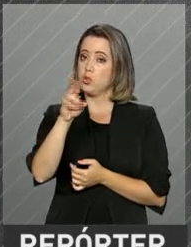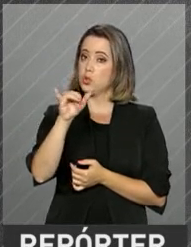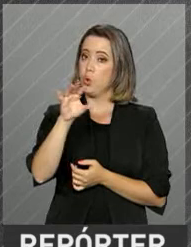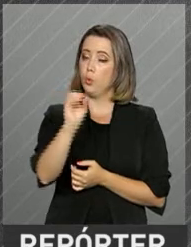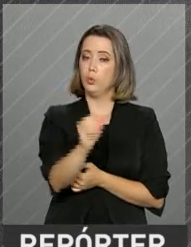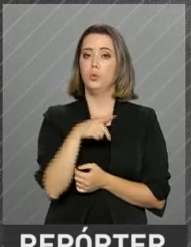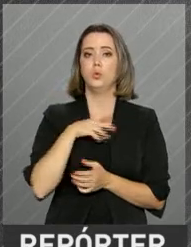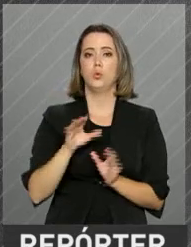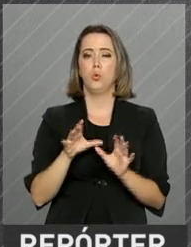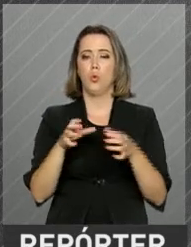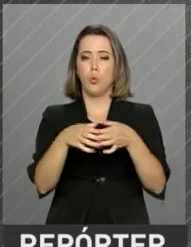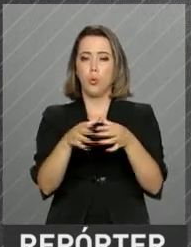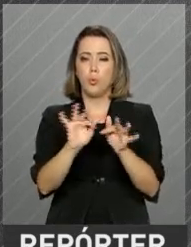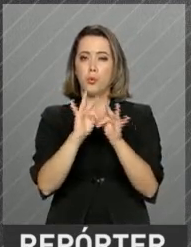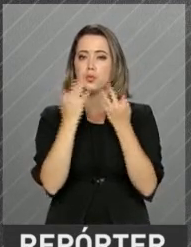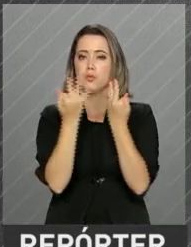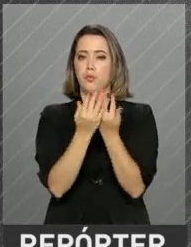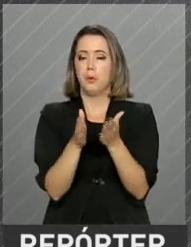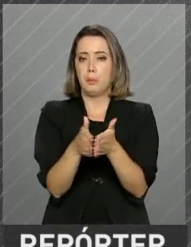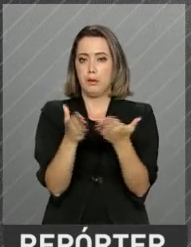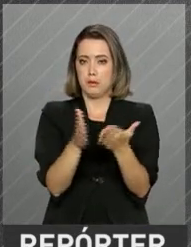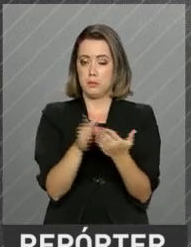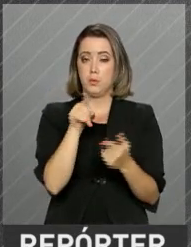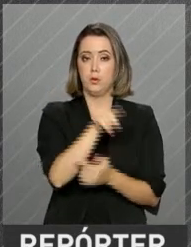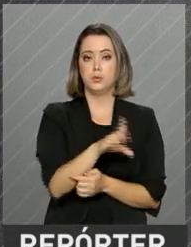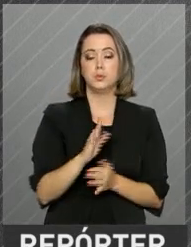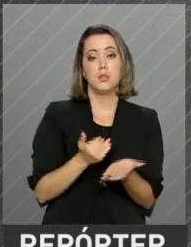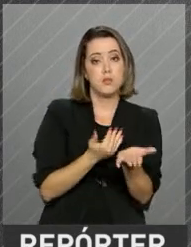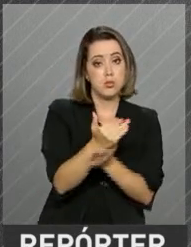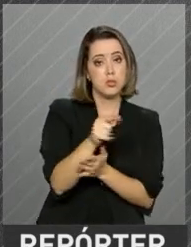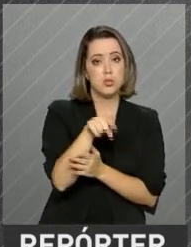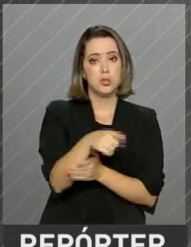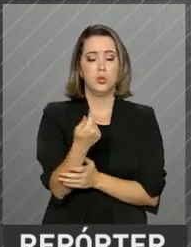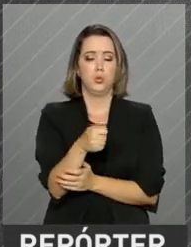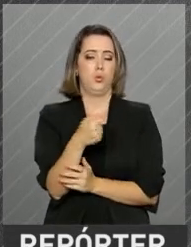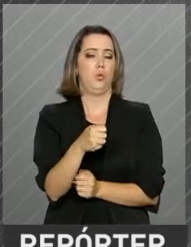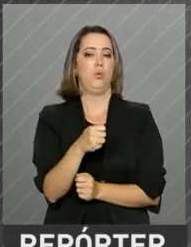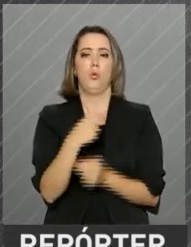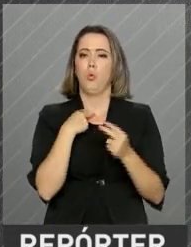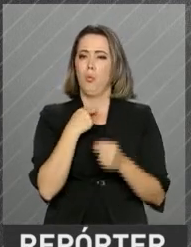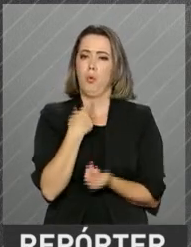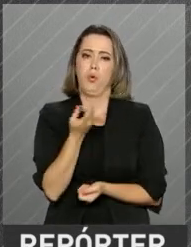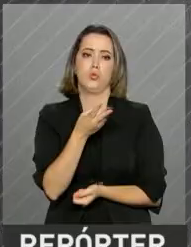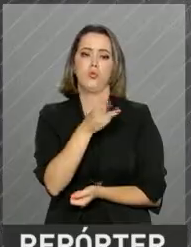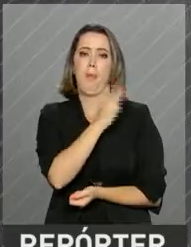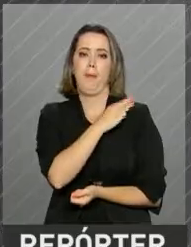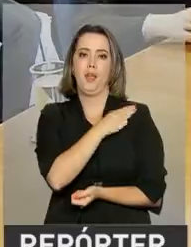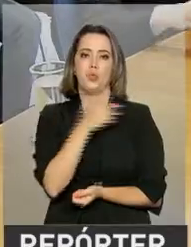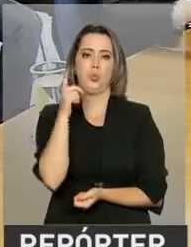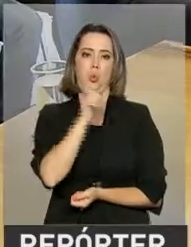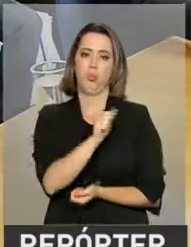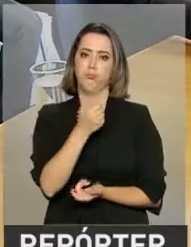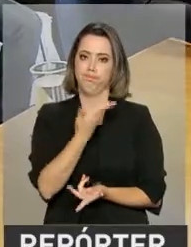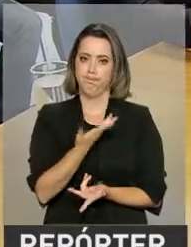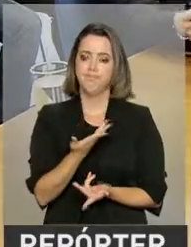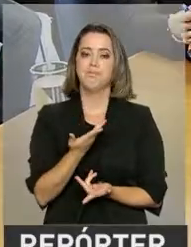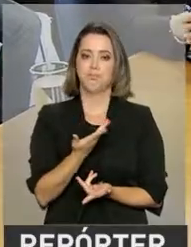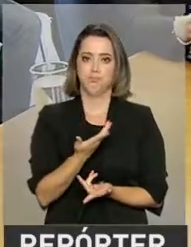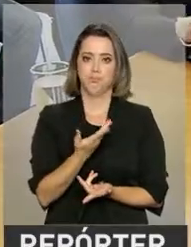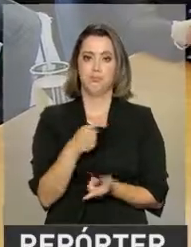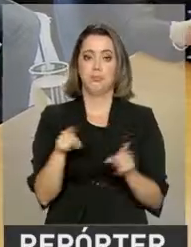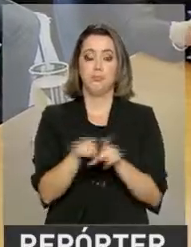famílias de baixa renda a partir deste ano o enem não valerá mais como os certificados do ensino médio o instituto nacional